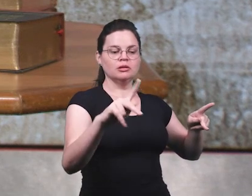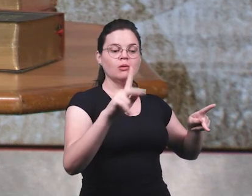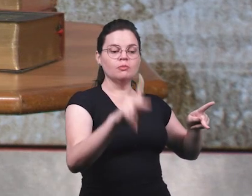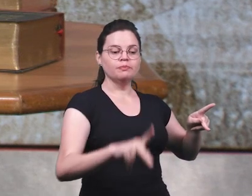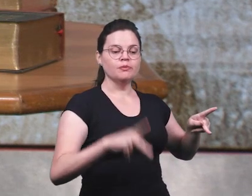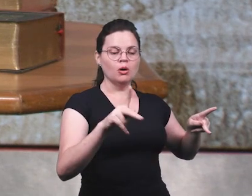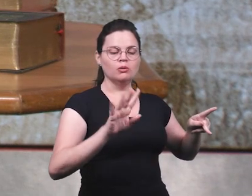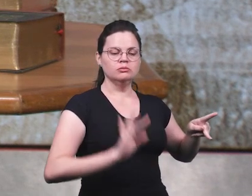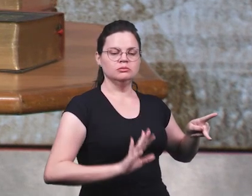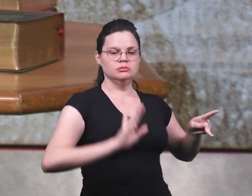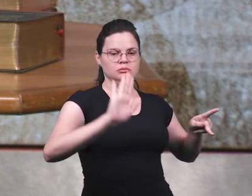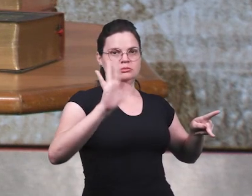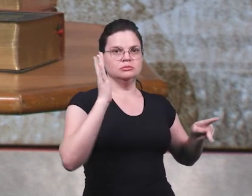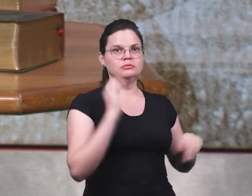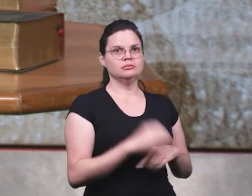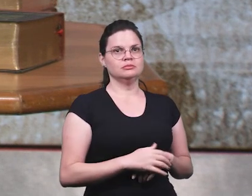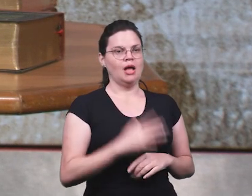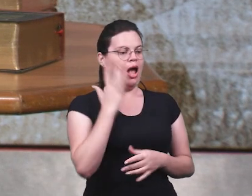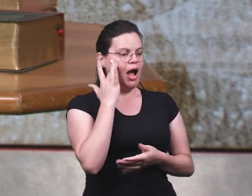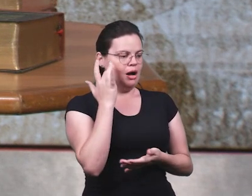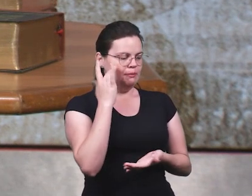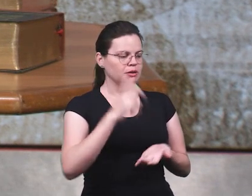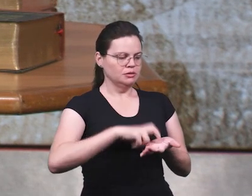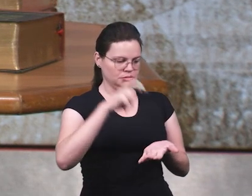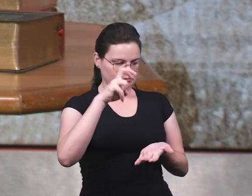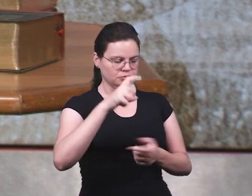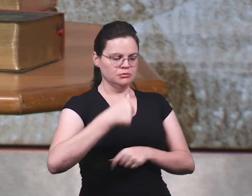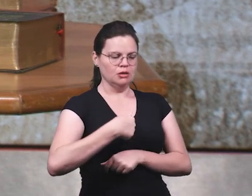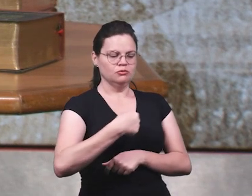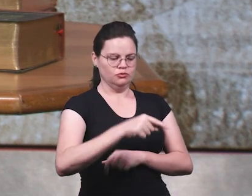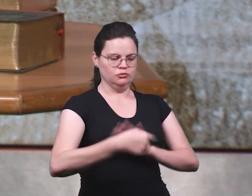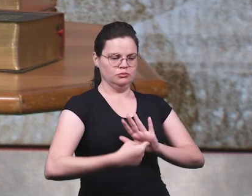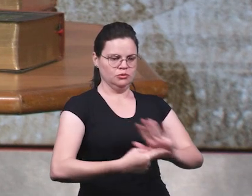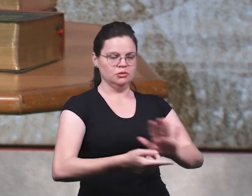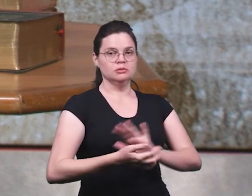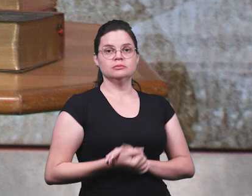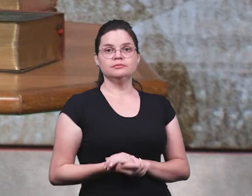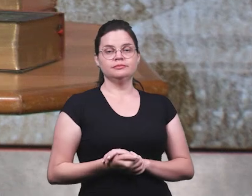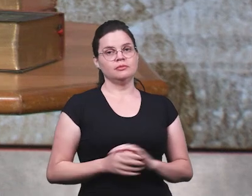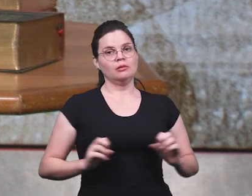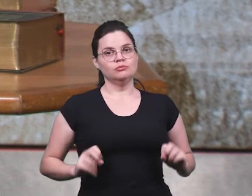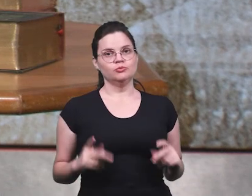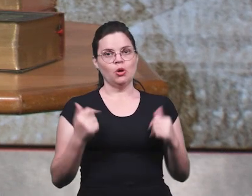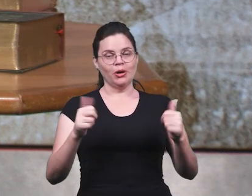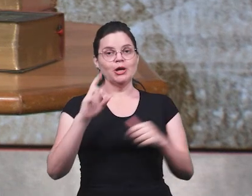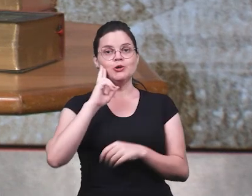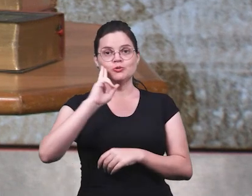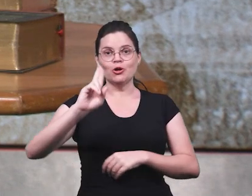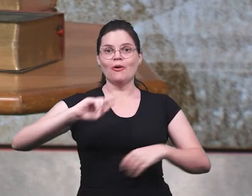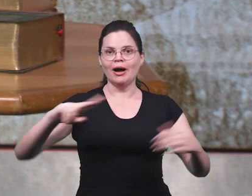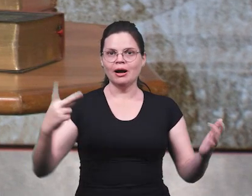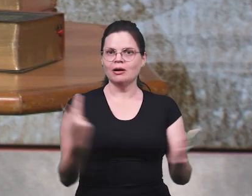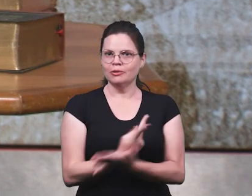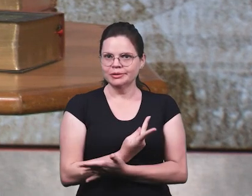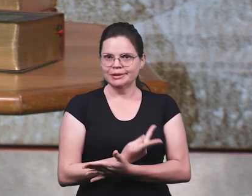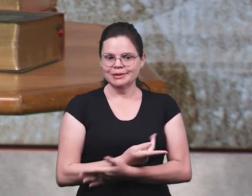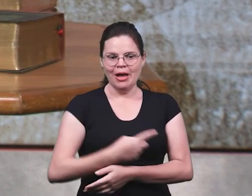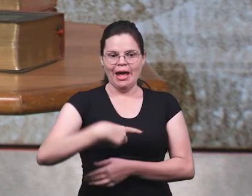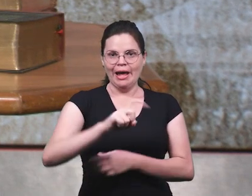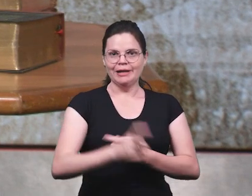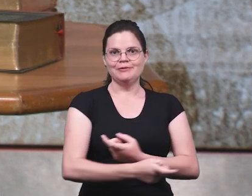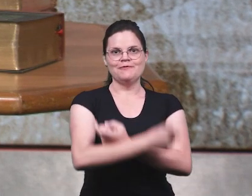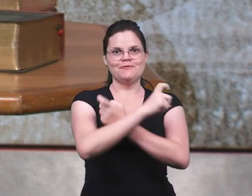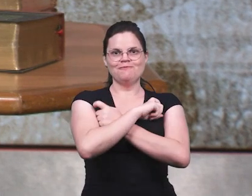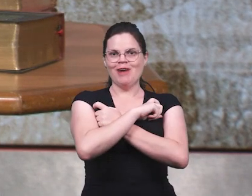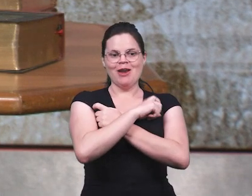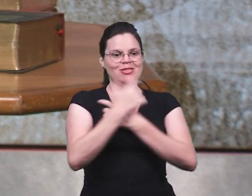povo. Amanhã será este sinal. E o Senhor fez assim. E vieram grandes enxames de